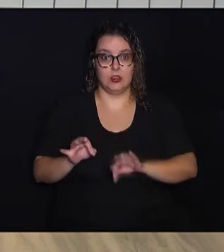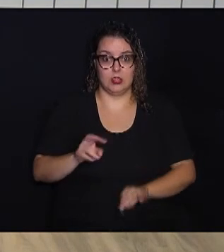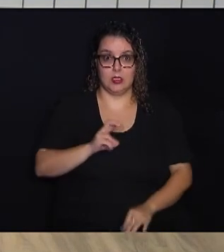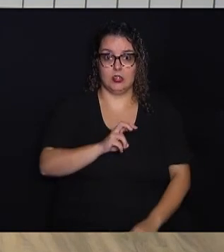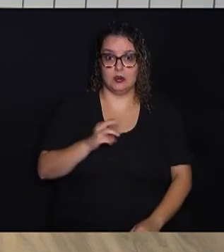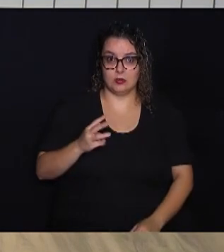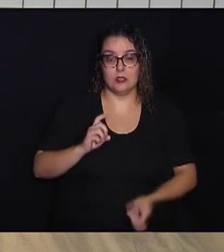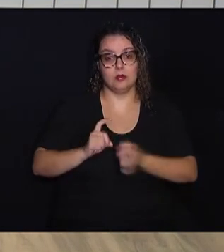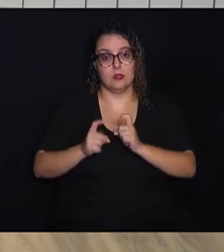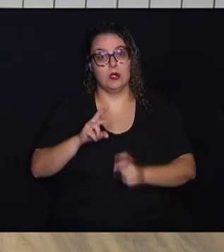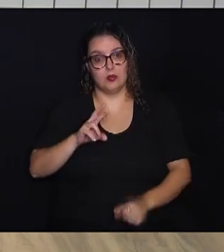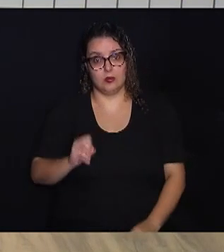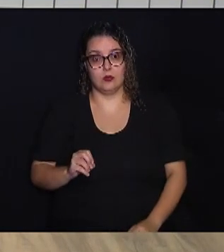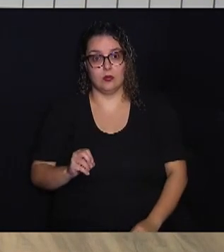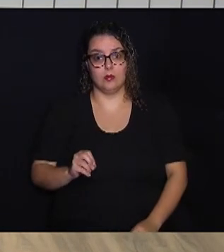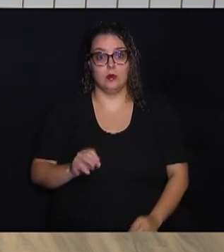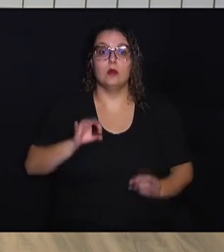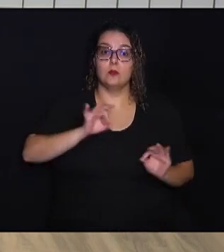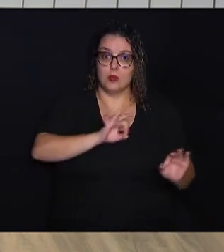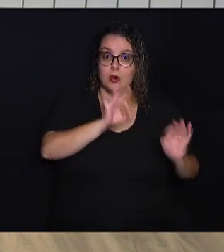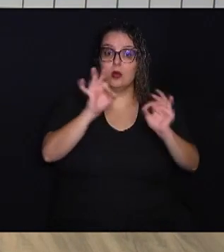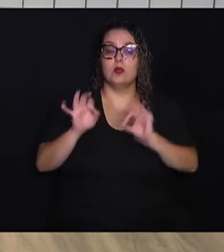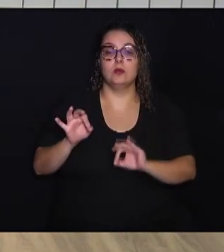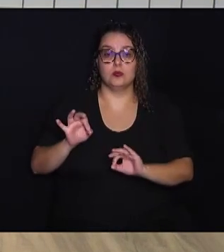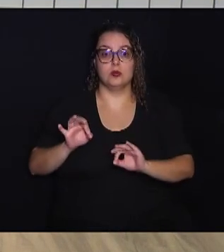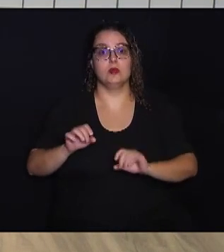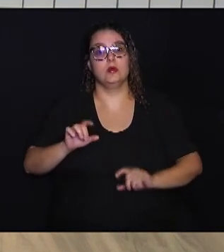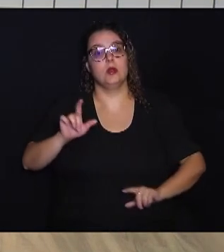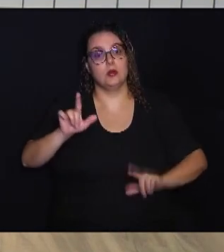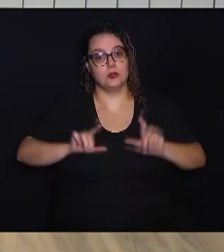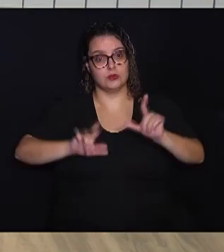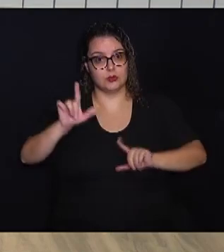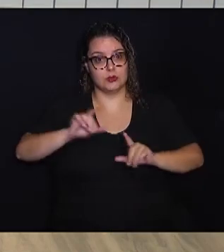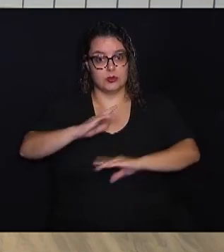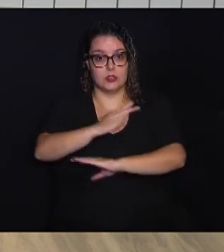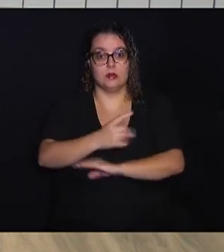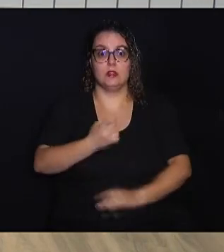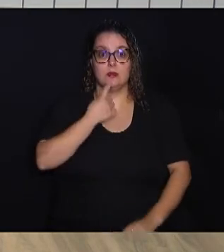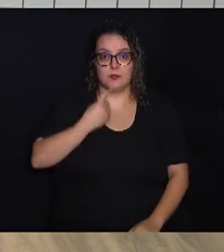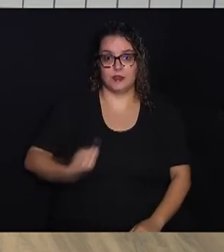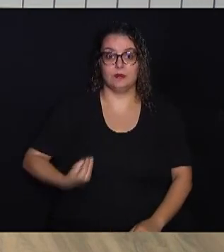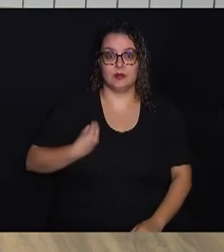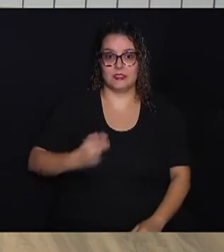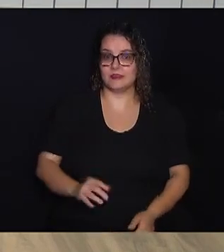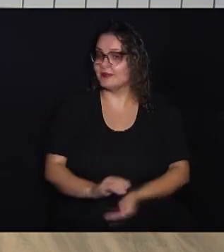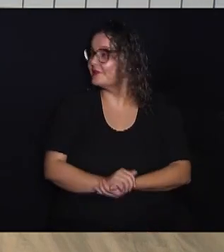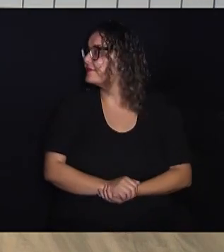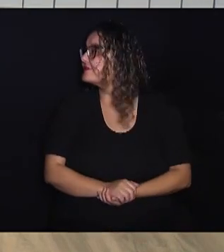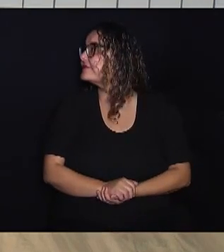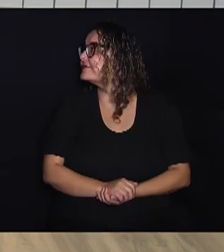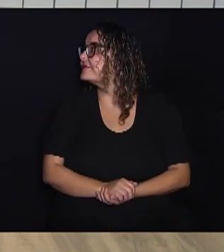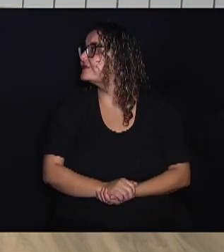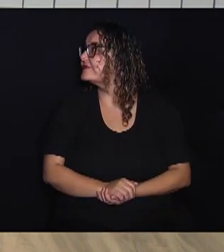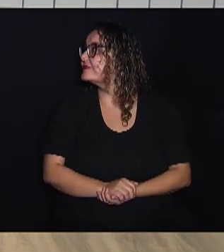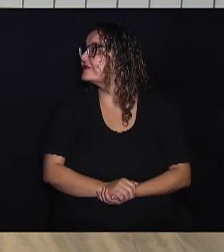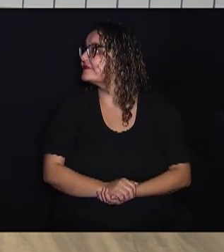53ª reunião ordinária, você acompanha a transmissão ao vivo pela TV Câmara Campinas.